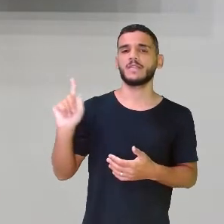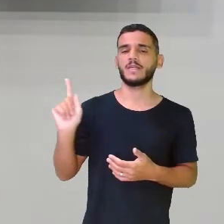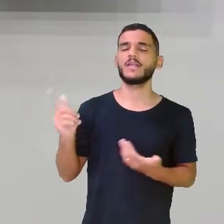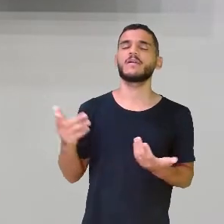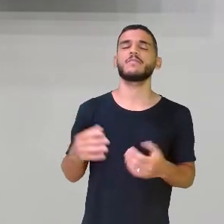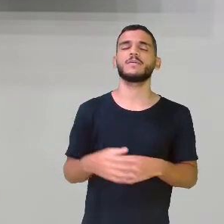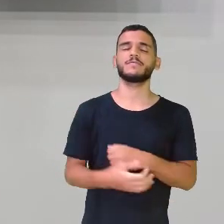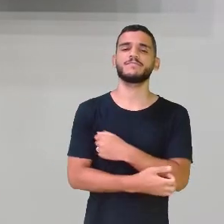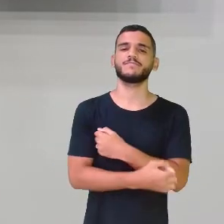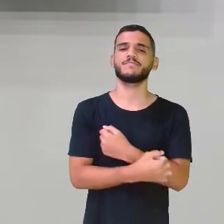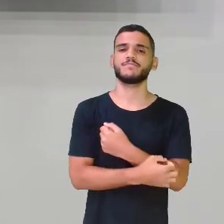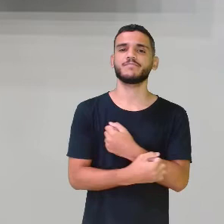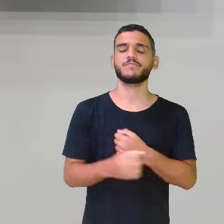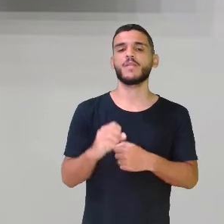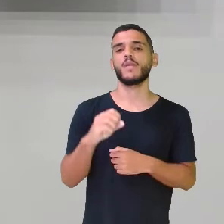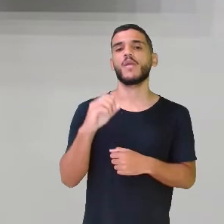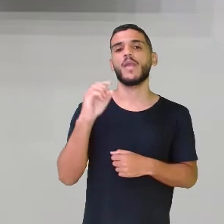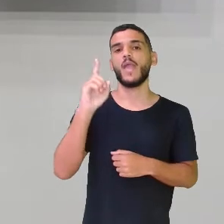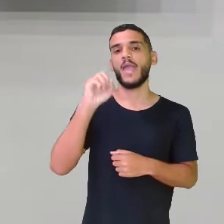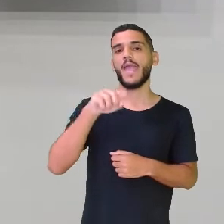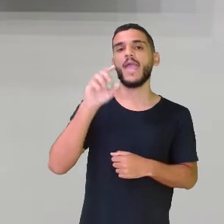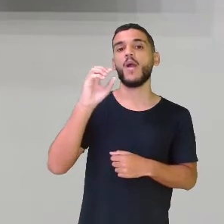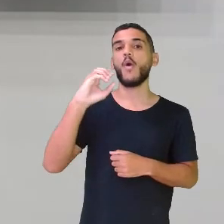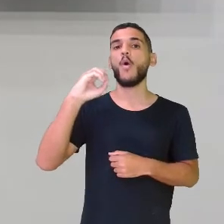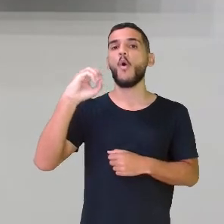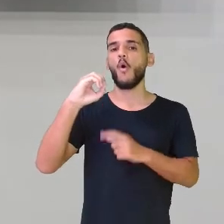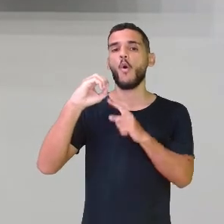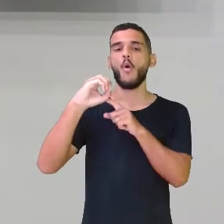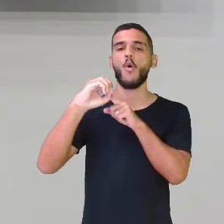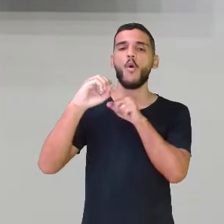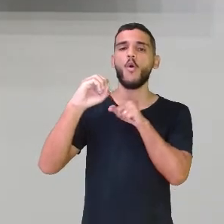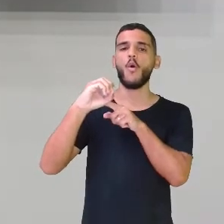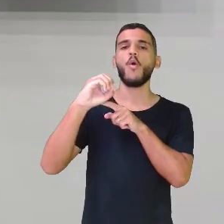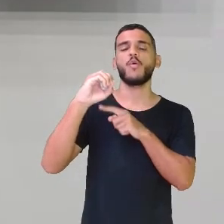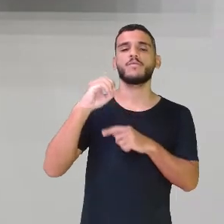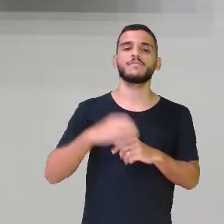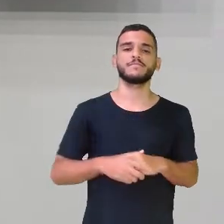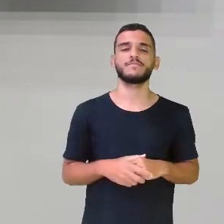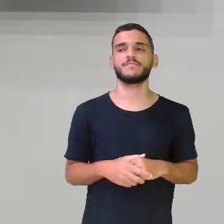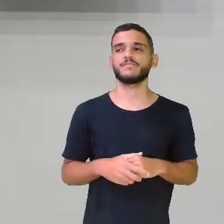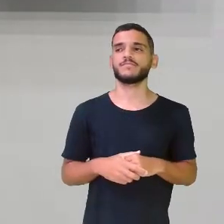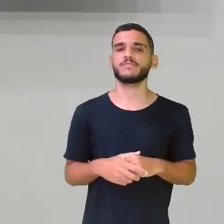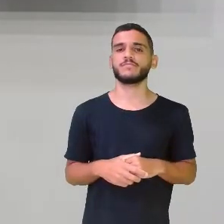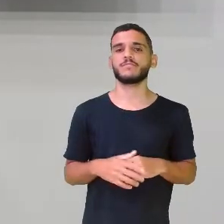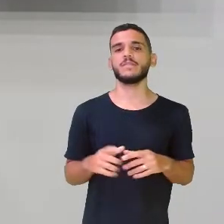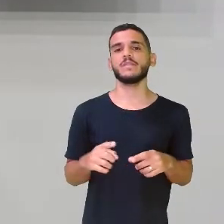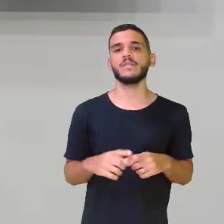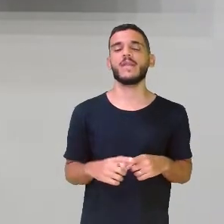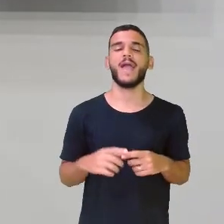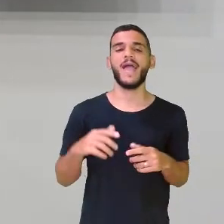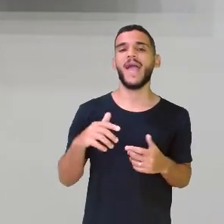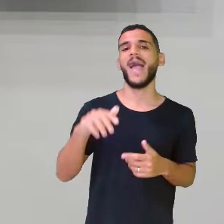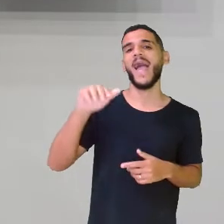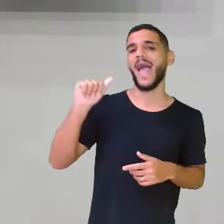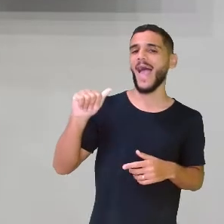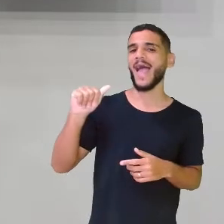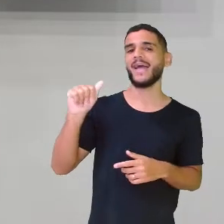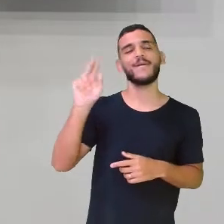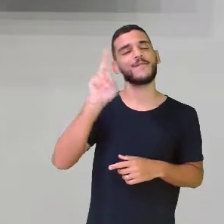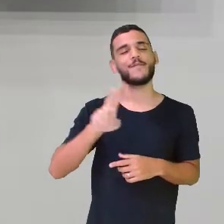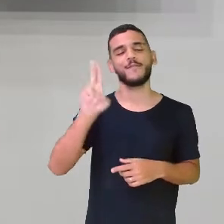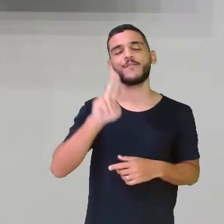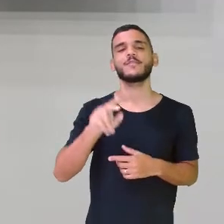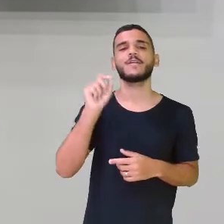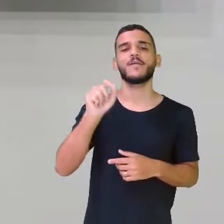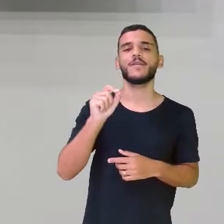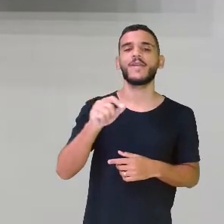dizendo, o grama, masculino, o grama. A grama, você pensa na grama do seu vizinho